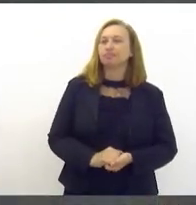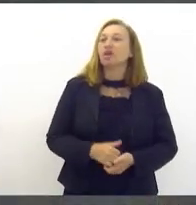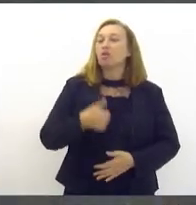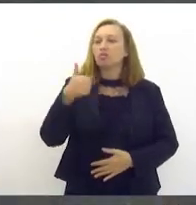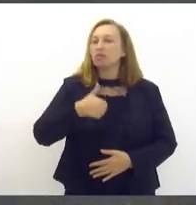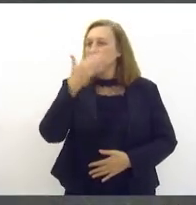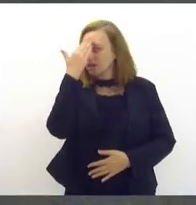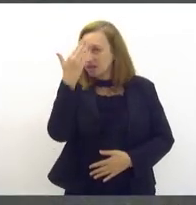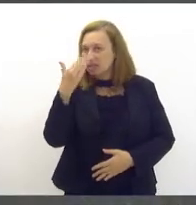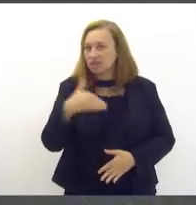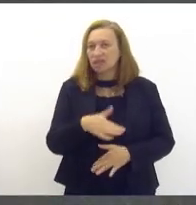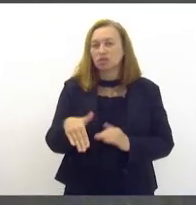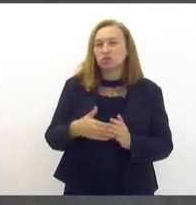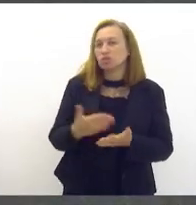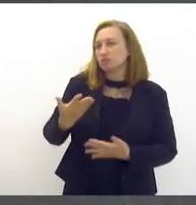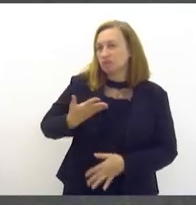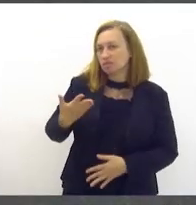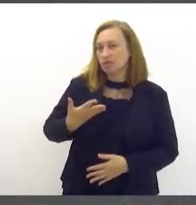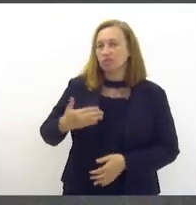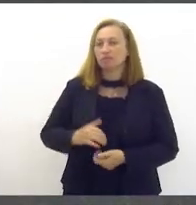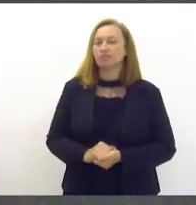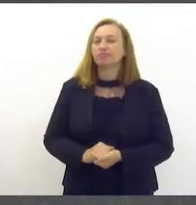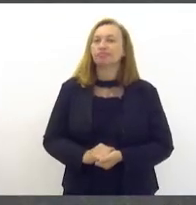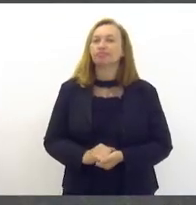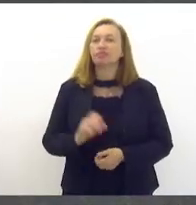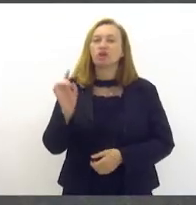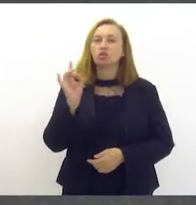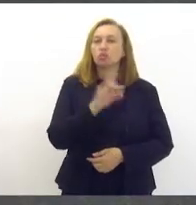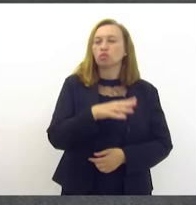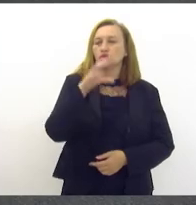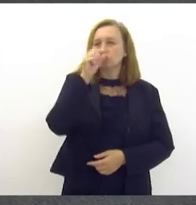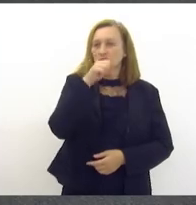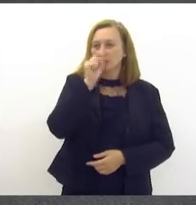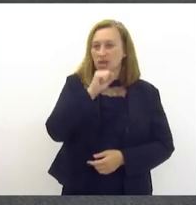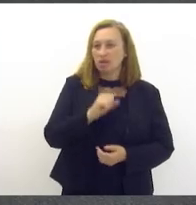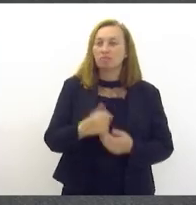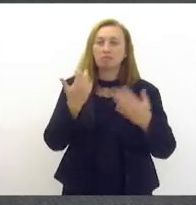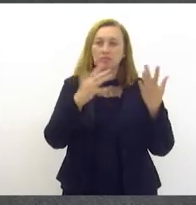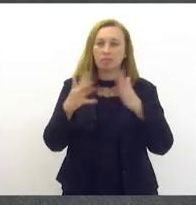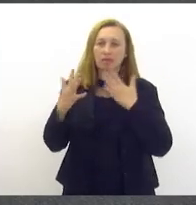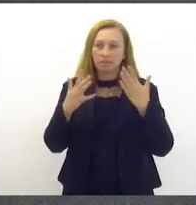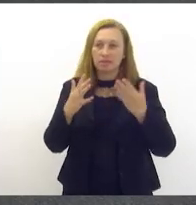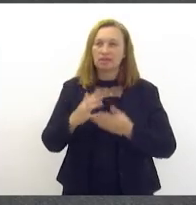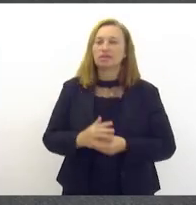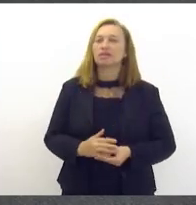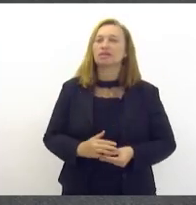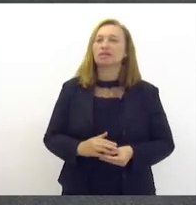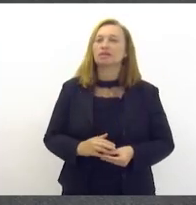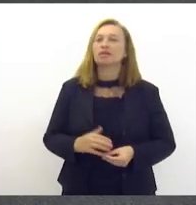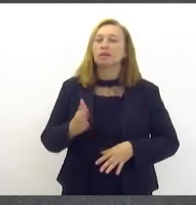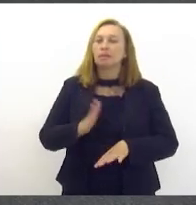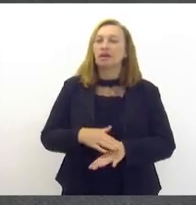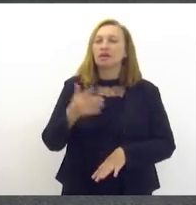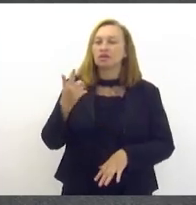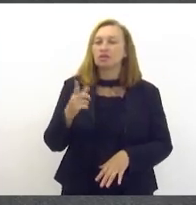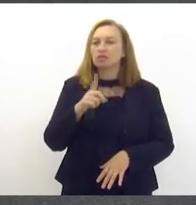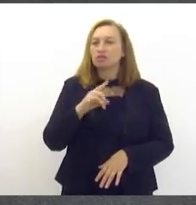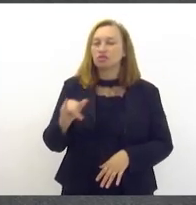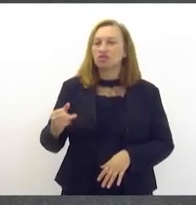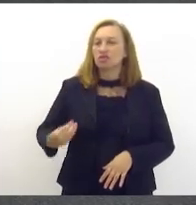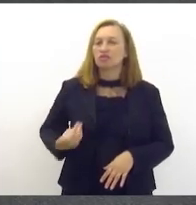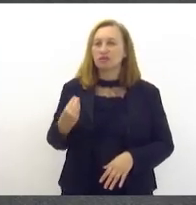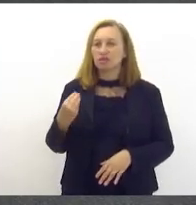é agradecer a todos os colegas que no último sábado parabenizaram pelo mais um ano de vida que